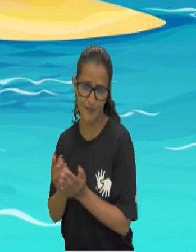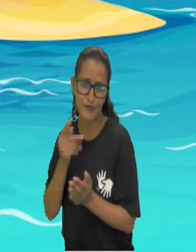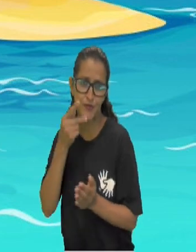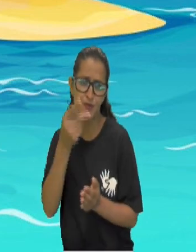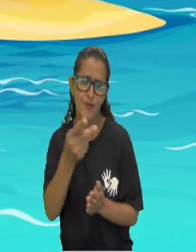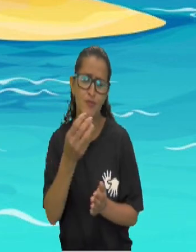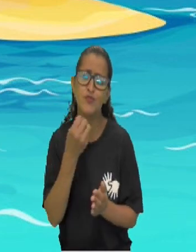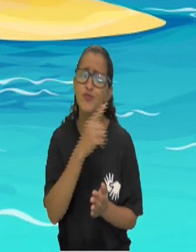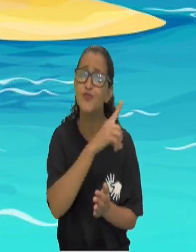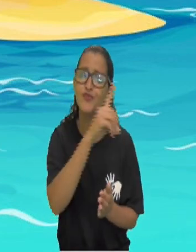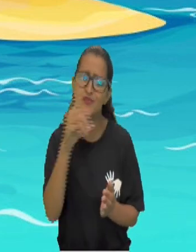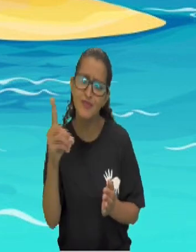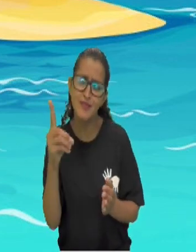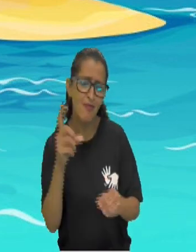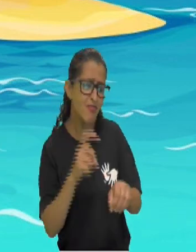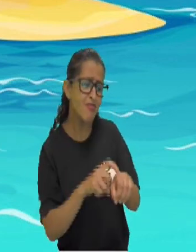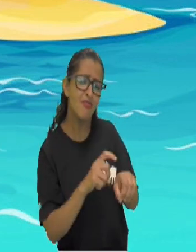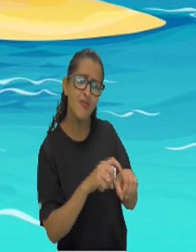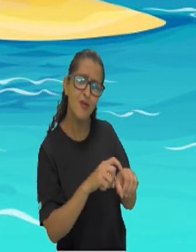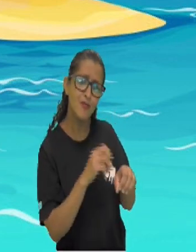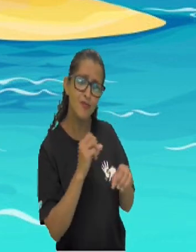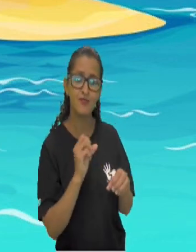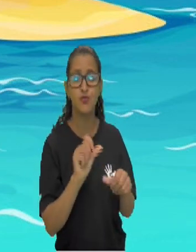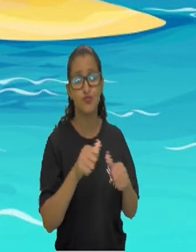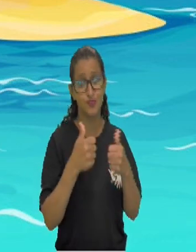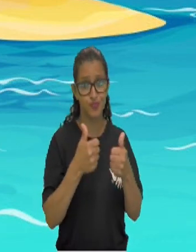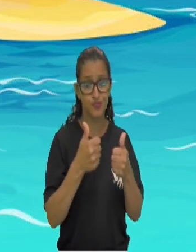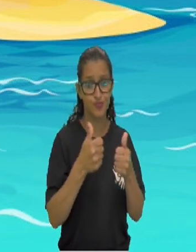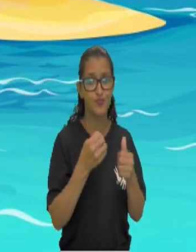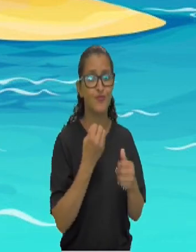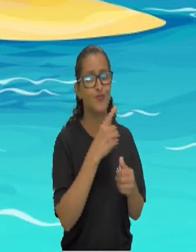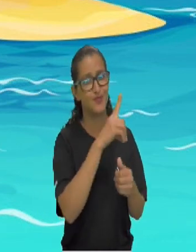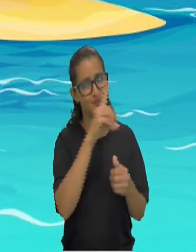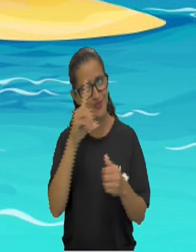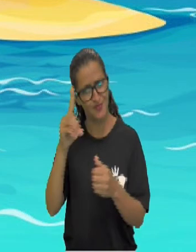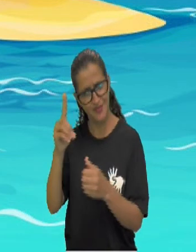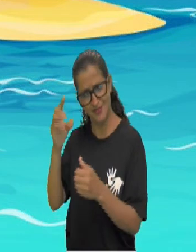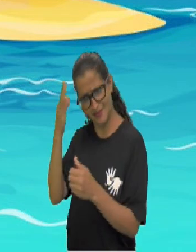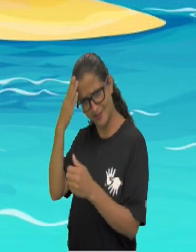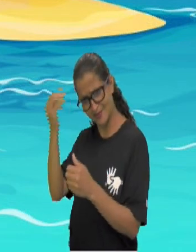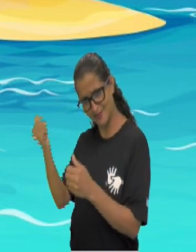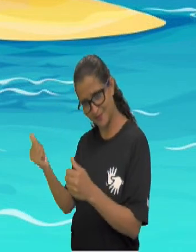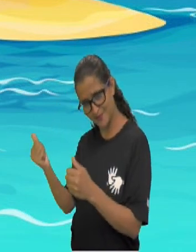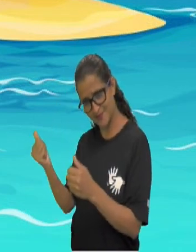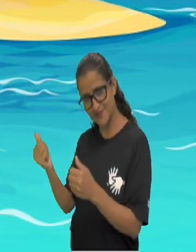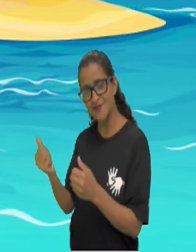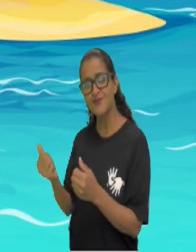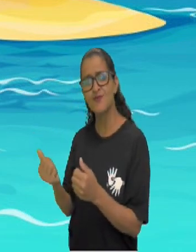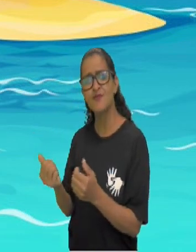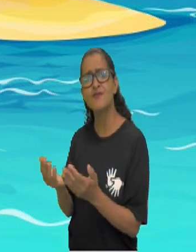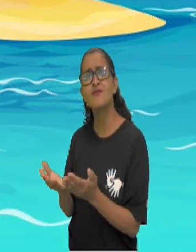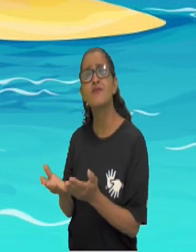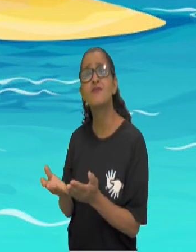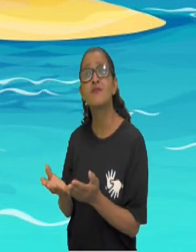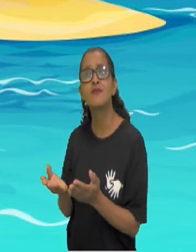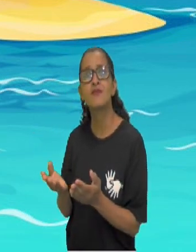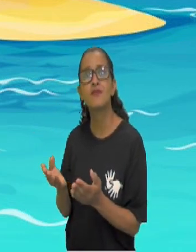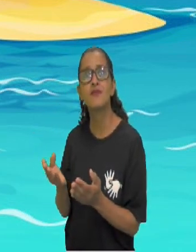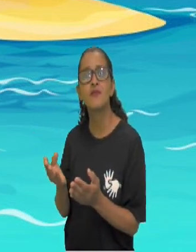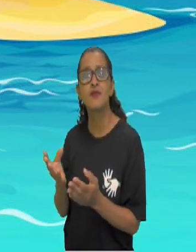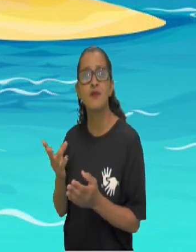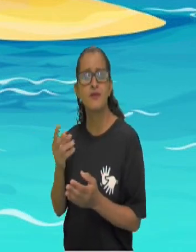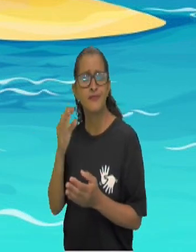bom dia, tempo. E o tempo disse: bom dia, sabedoria. E foi aí que